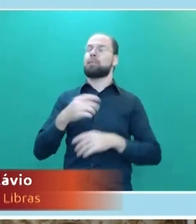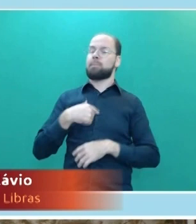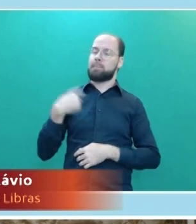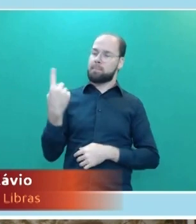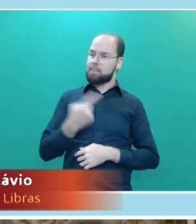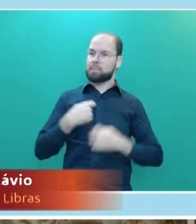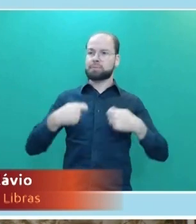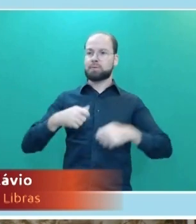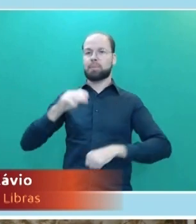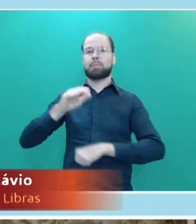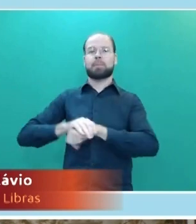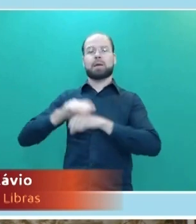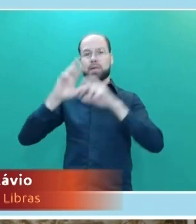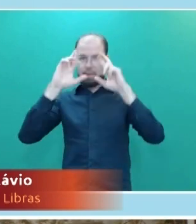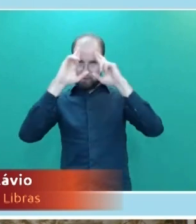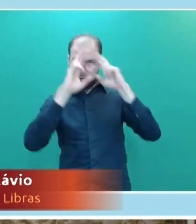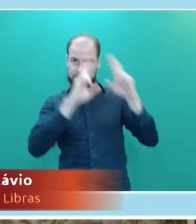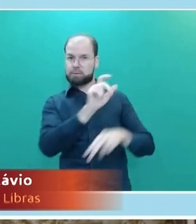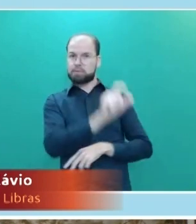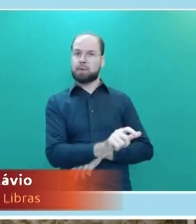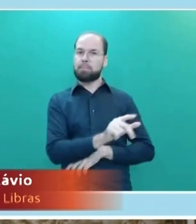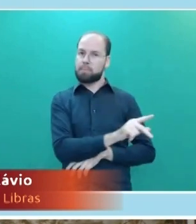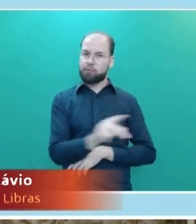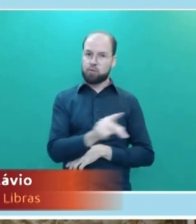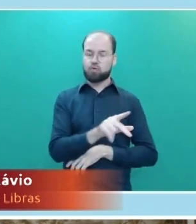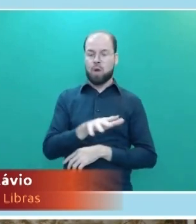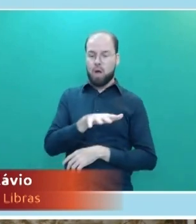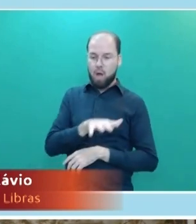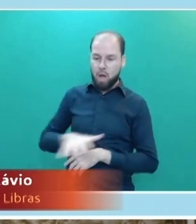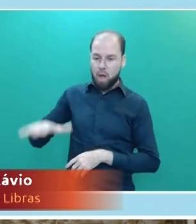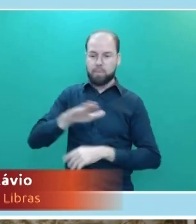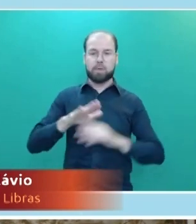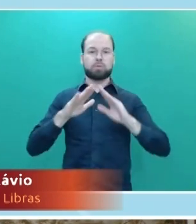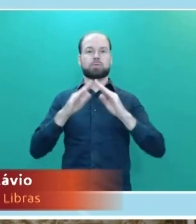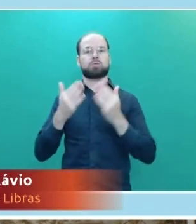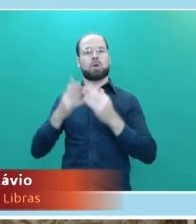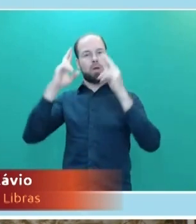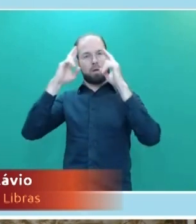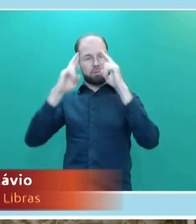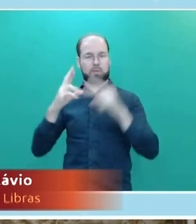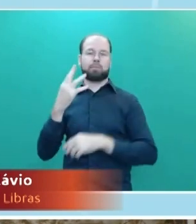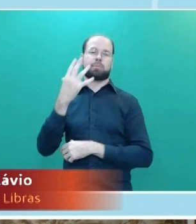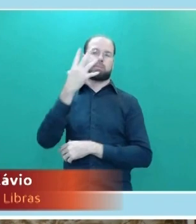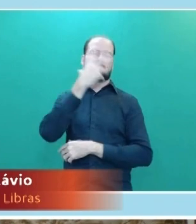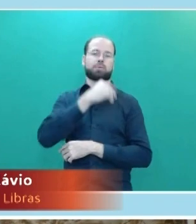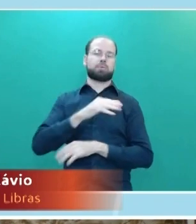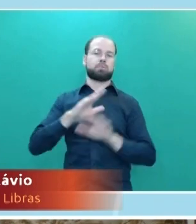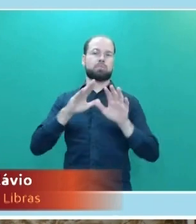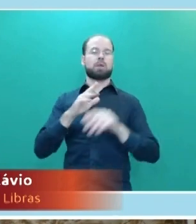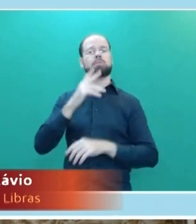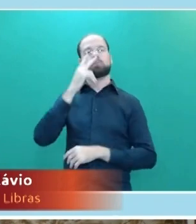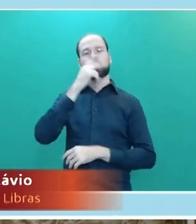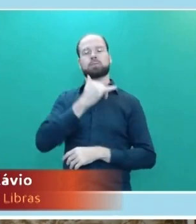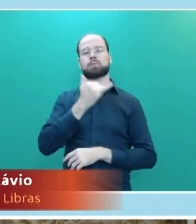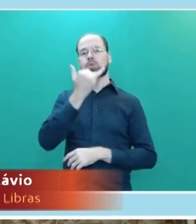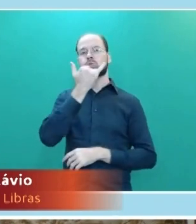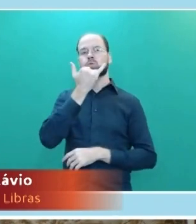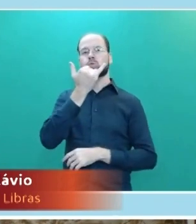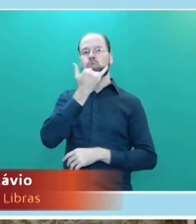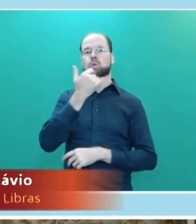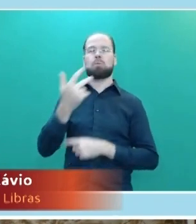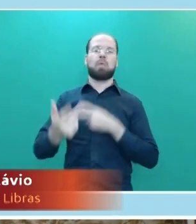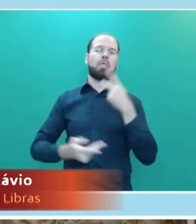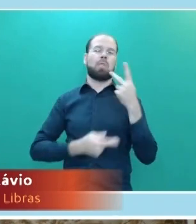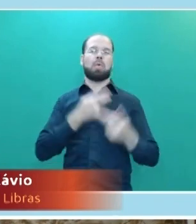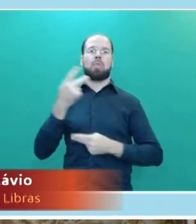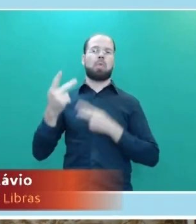respeitar mais os professores e o ambiente escolar é muito bonito, mas ele não passa de uma falácia, porque em termos